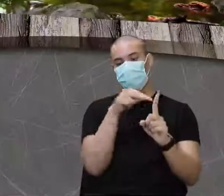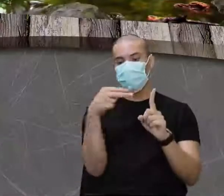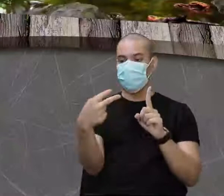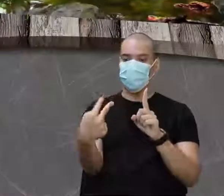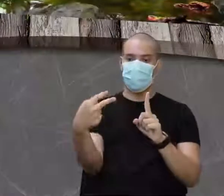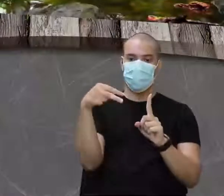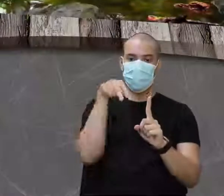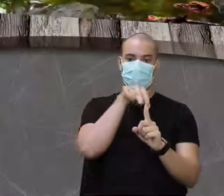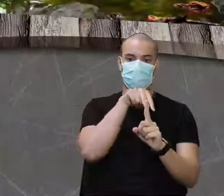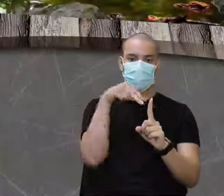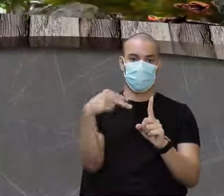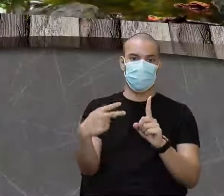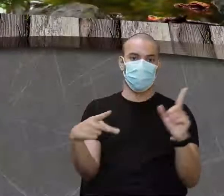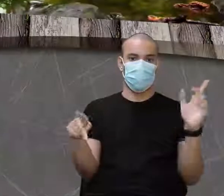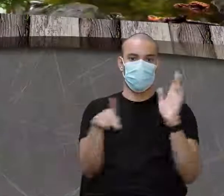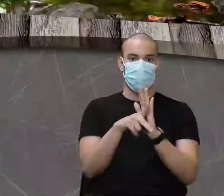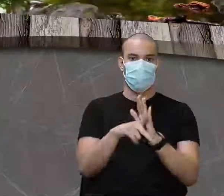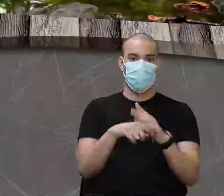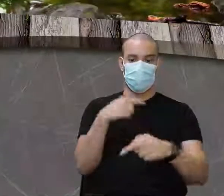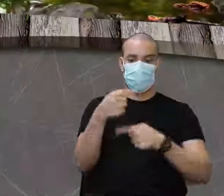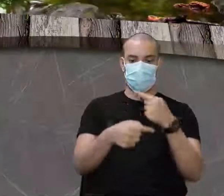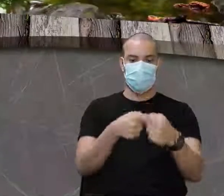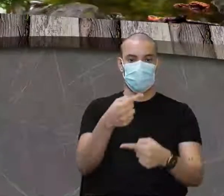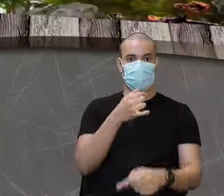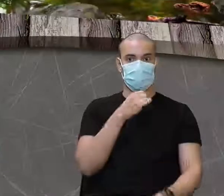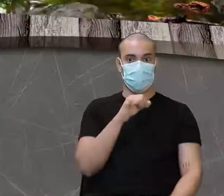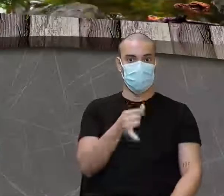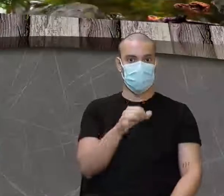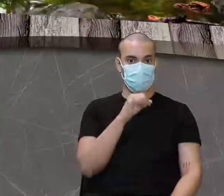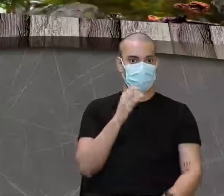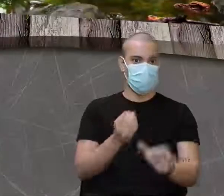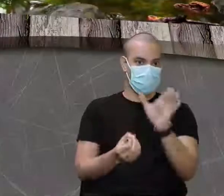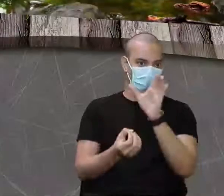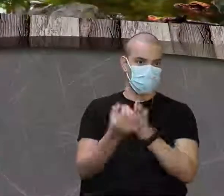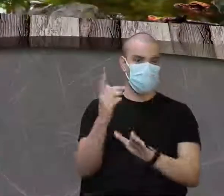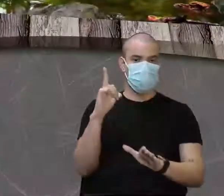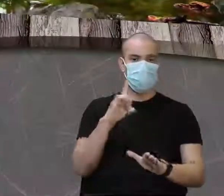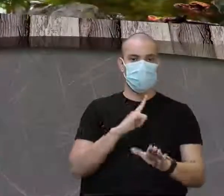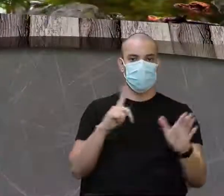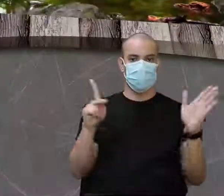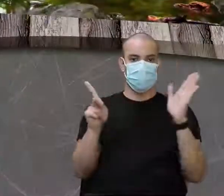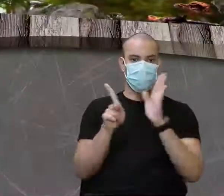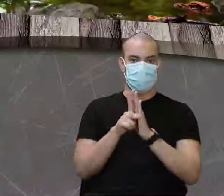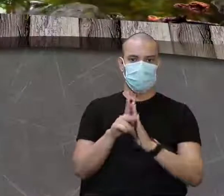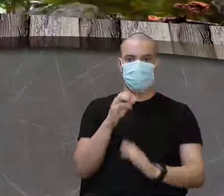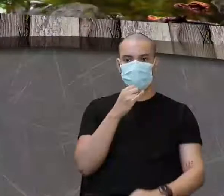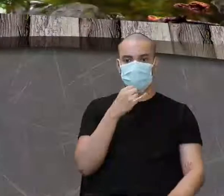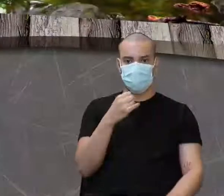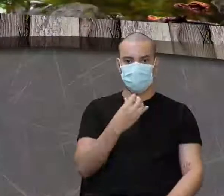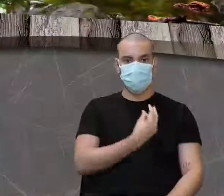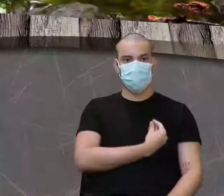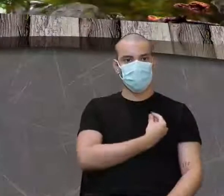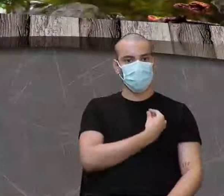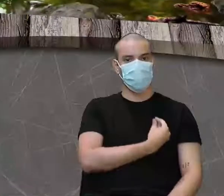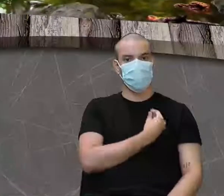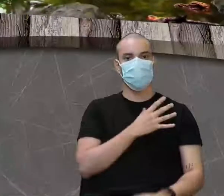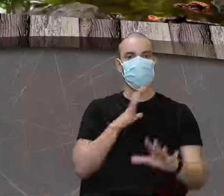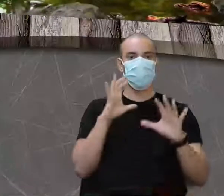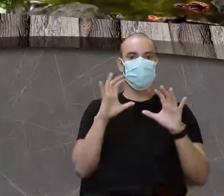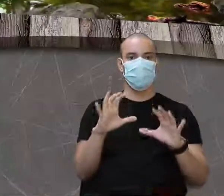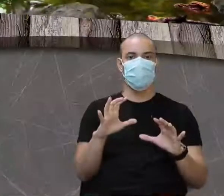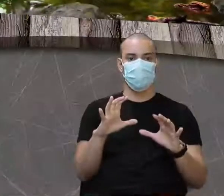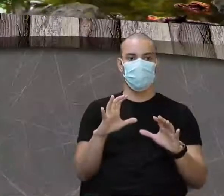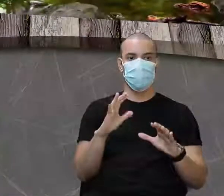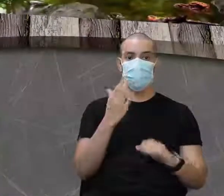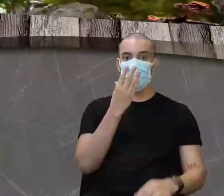torno dessa geração de energia obtida por esses organismos vivos na forma de